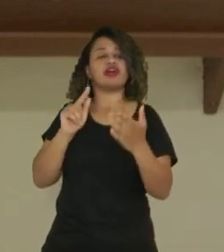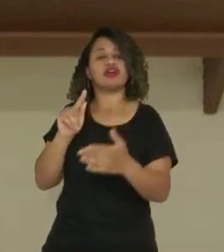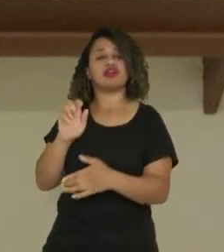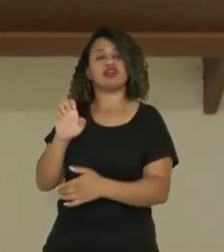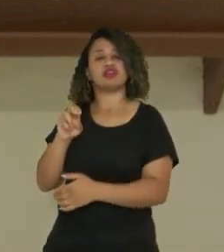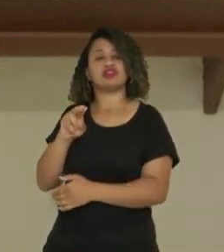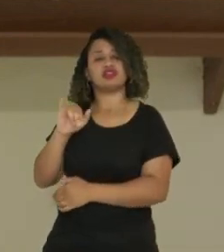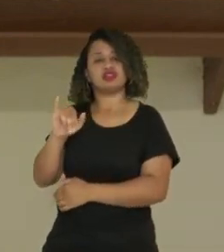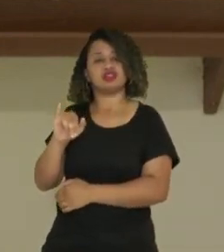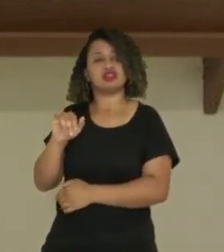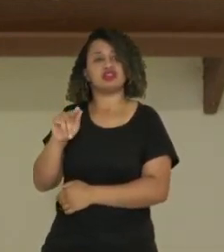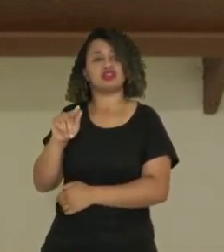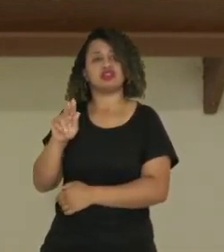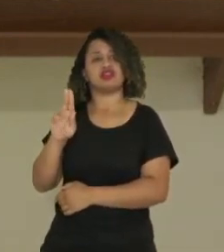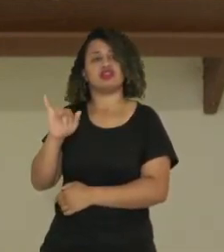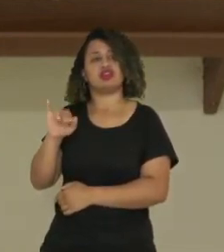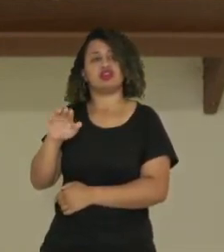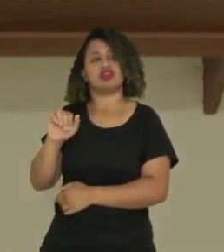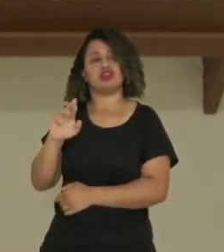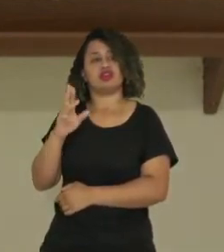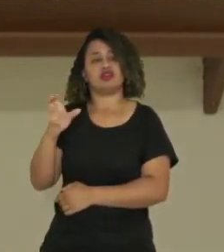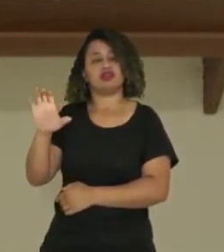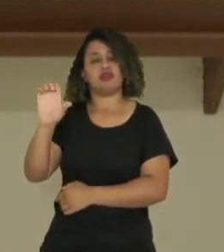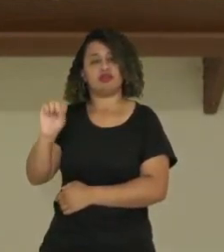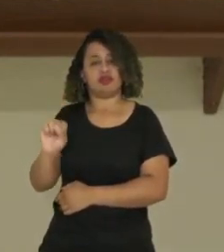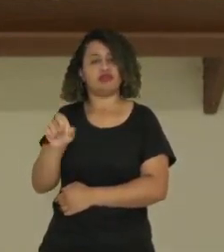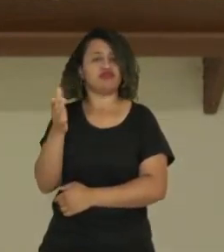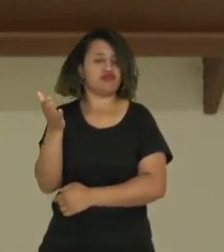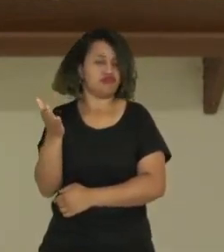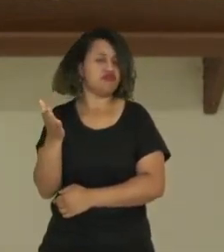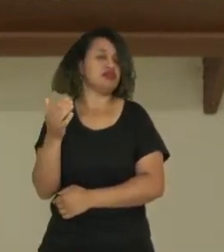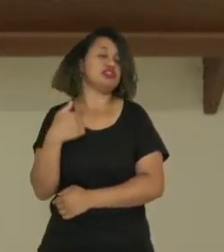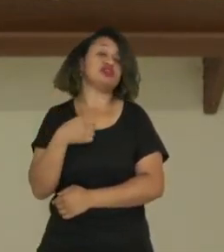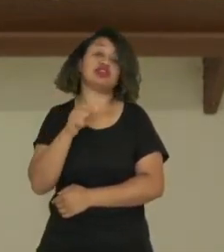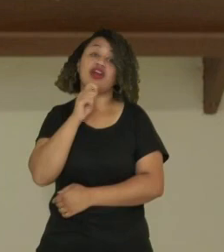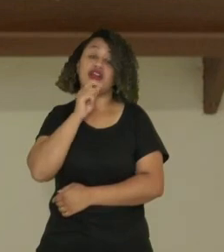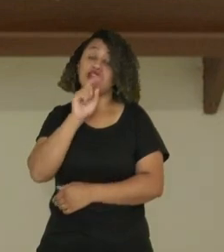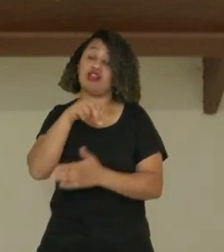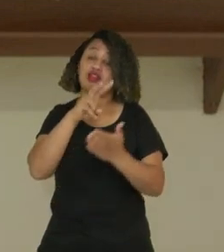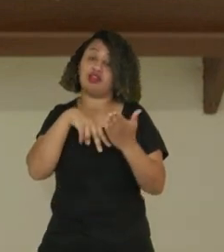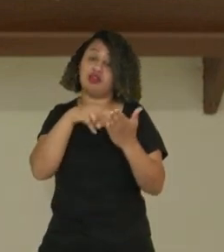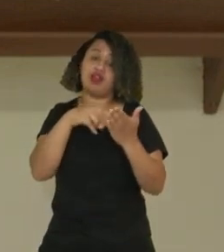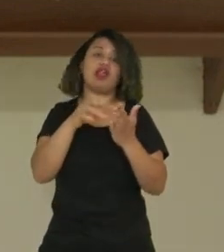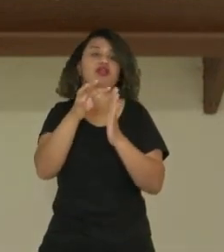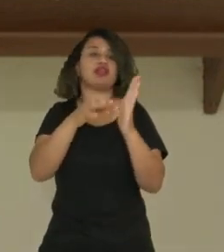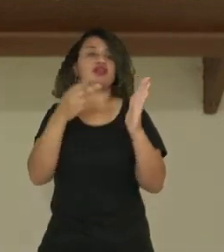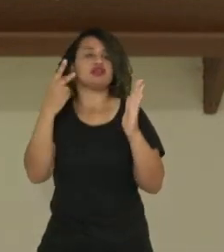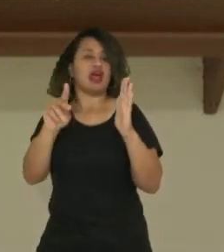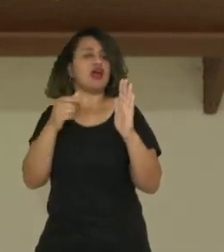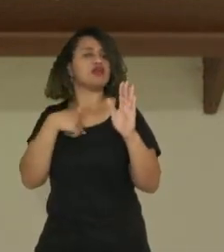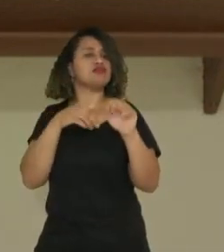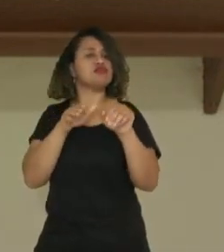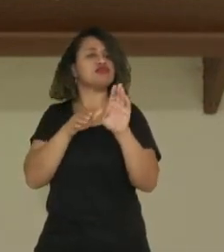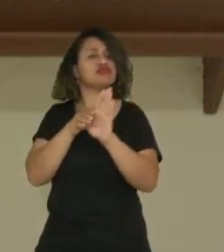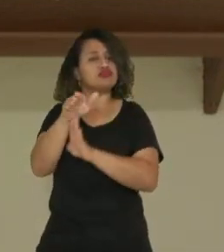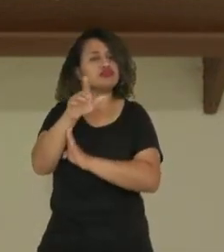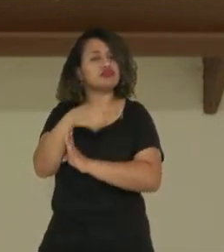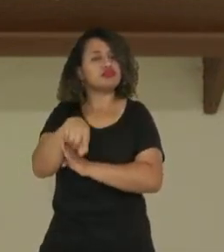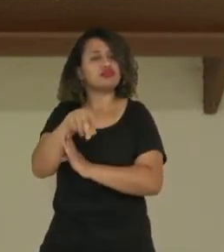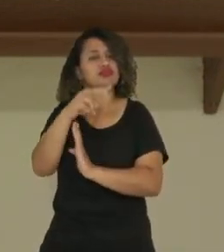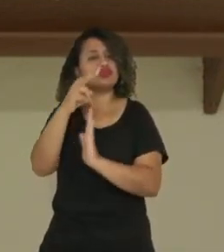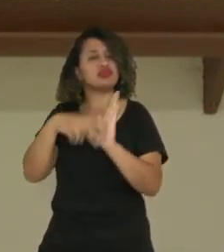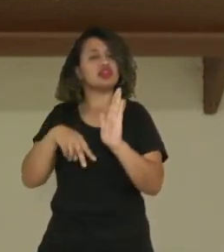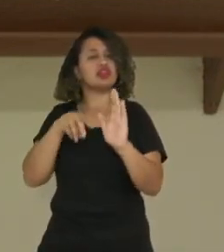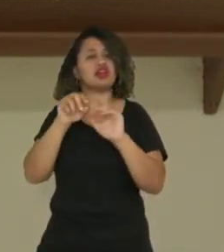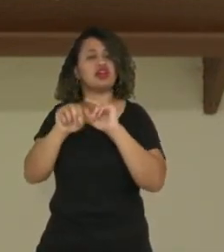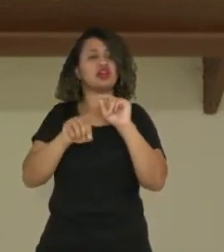Geni Guimarães. A Geni Guimarães, se você ainda não leu alguma obra dela, eu sugiro para você a